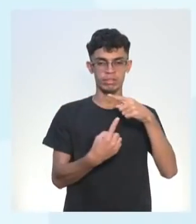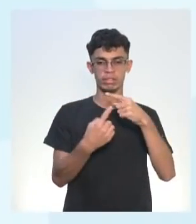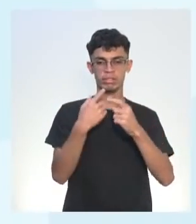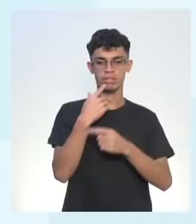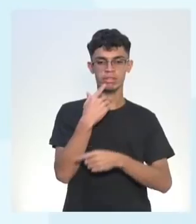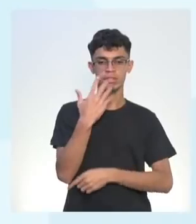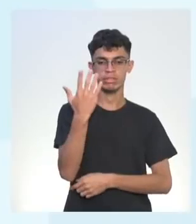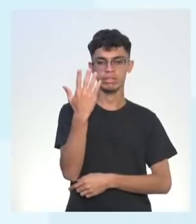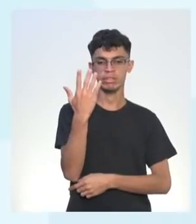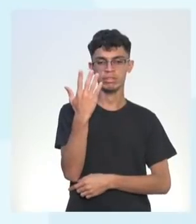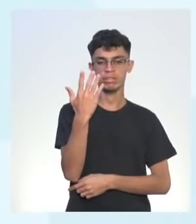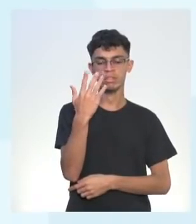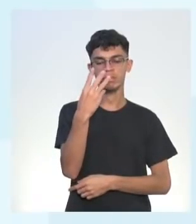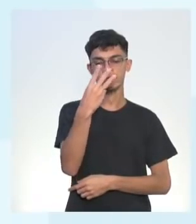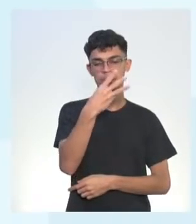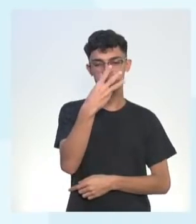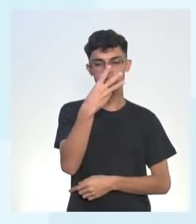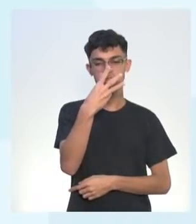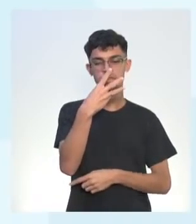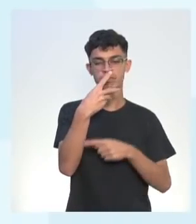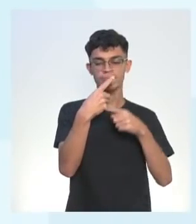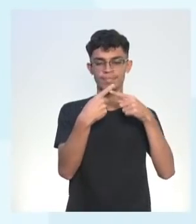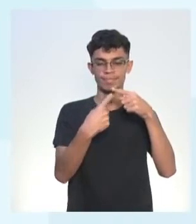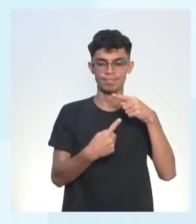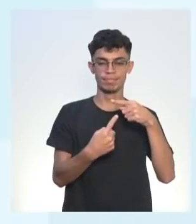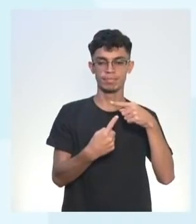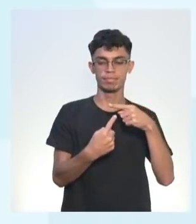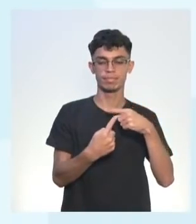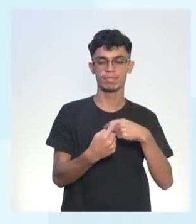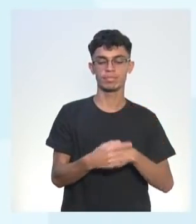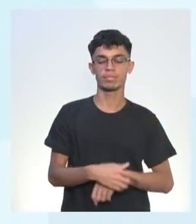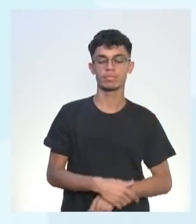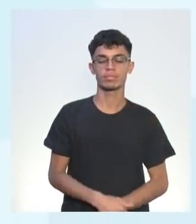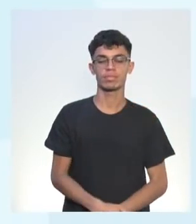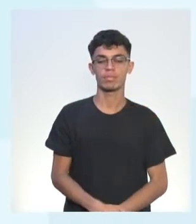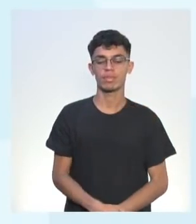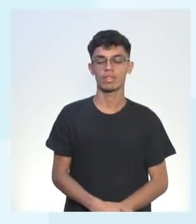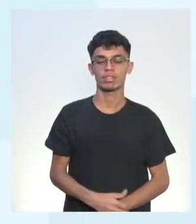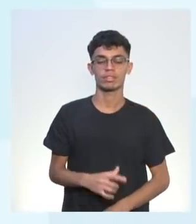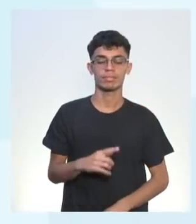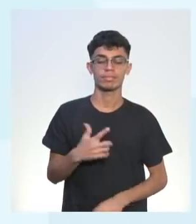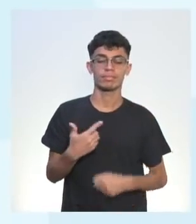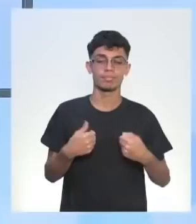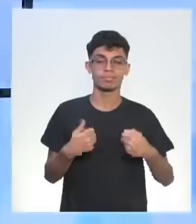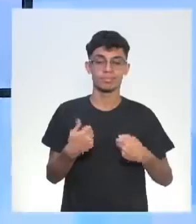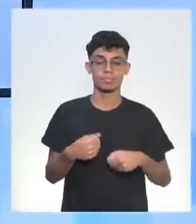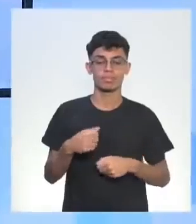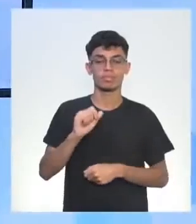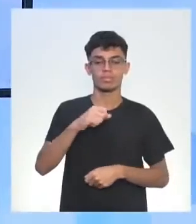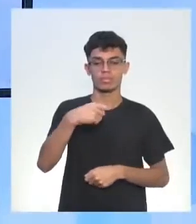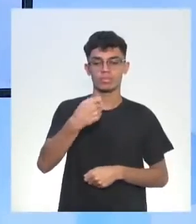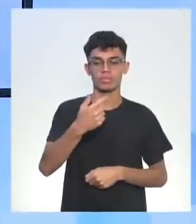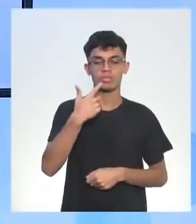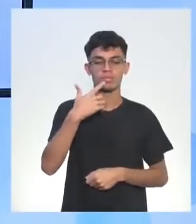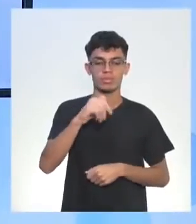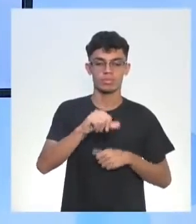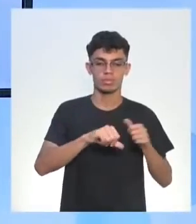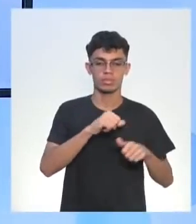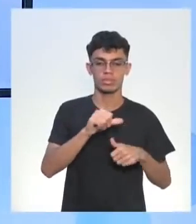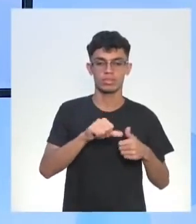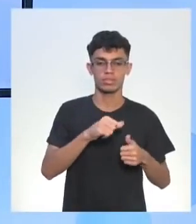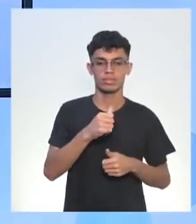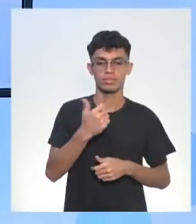assim, você inverte a base e, para compensar, você tem que inverter o sinal do expoente também. Então, ficou assim,